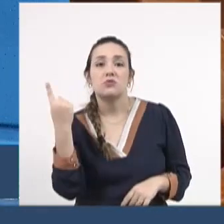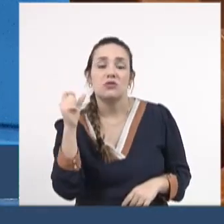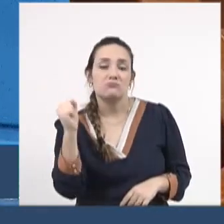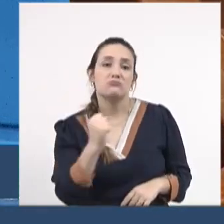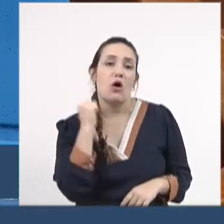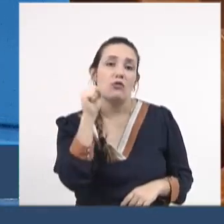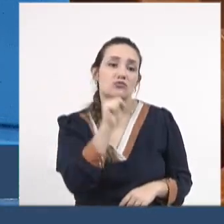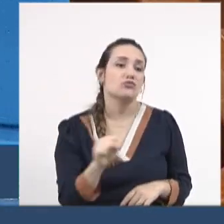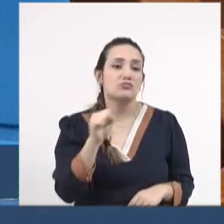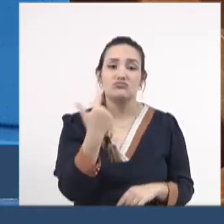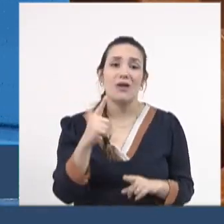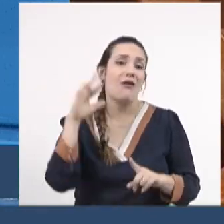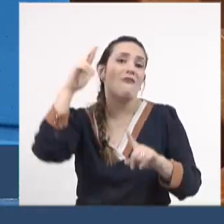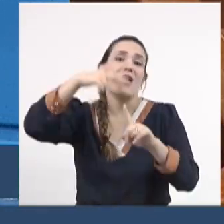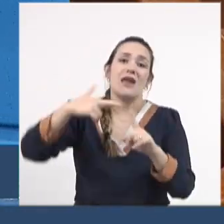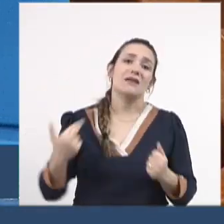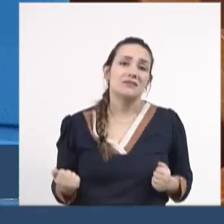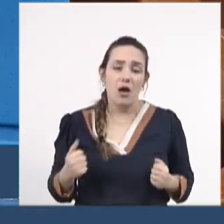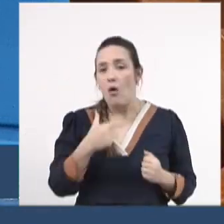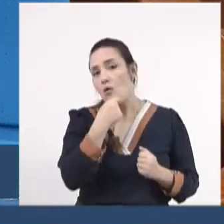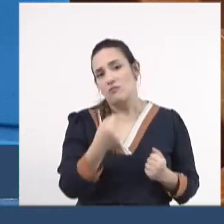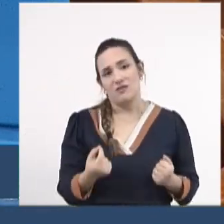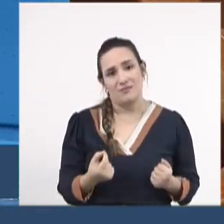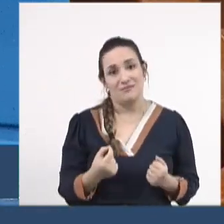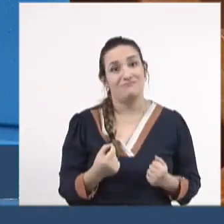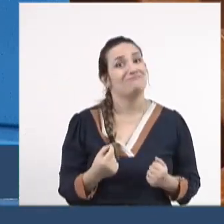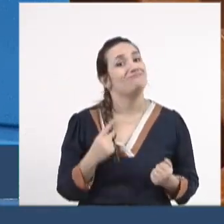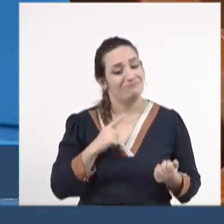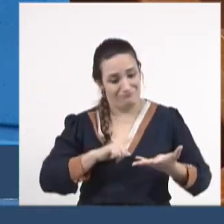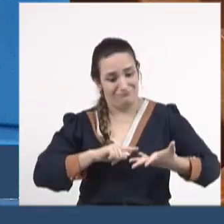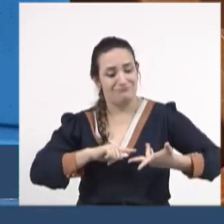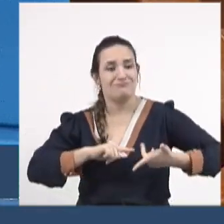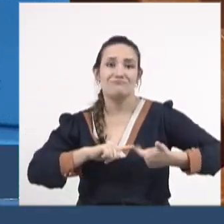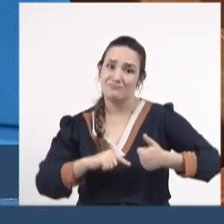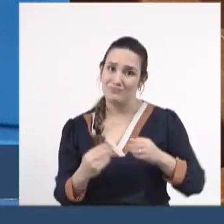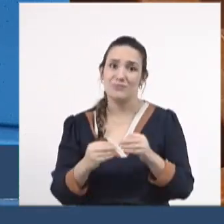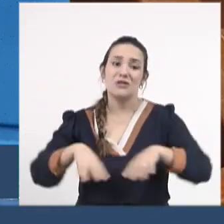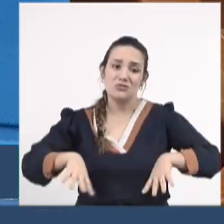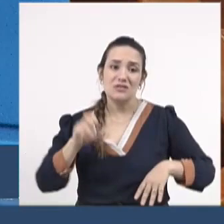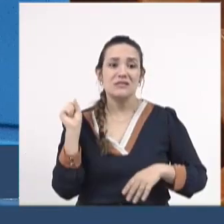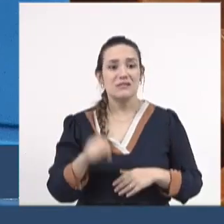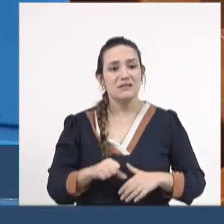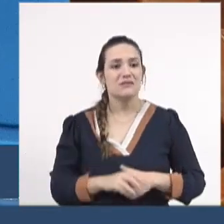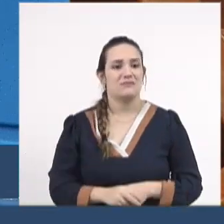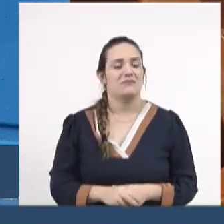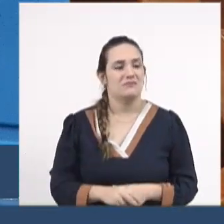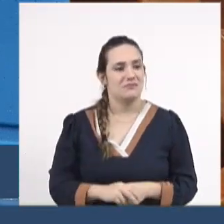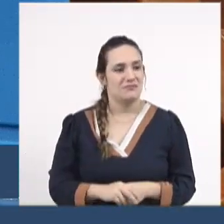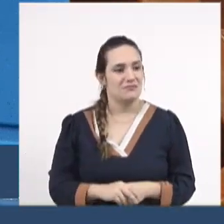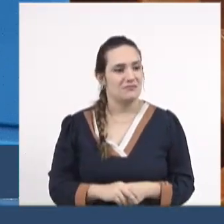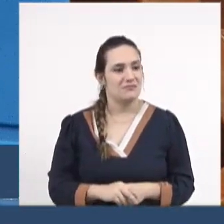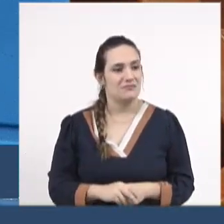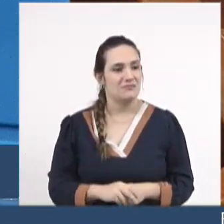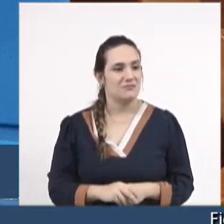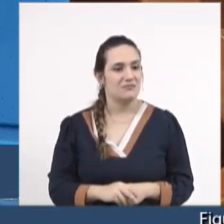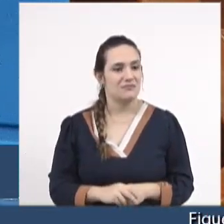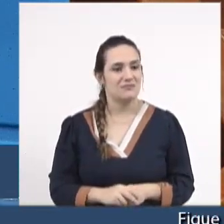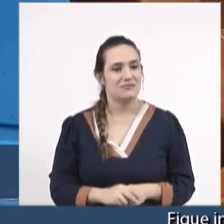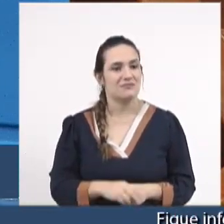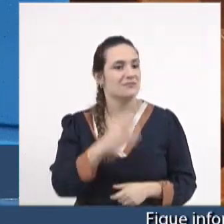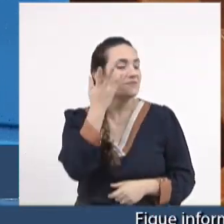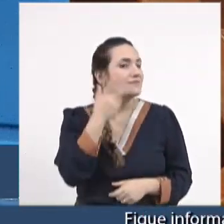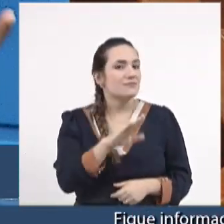o lar não tem uma referência masculina. Então, isso tudo é prejudicial. Essa criança não vai ter